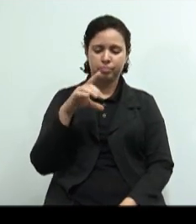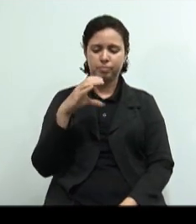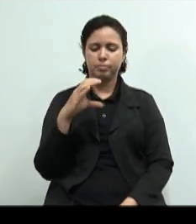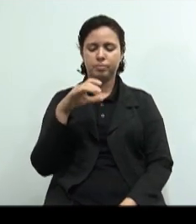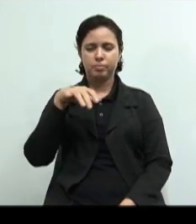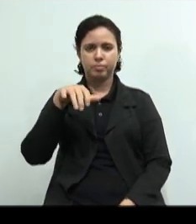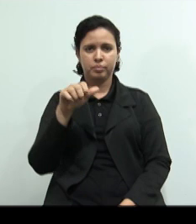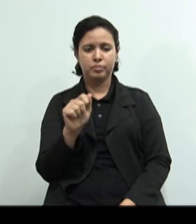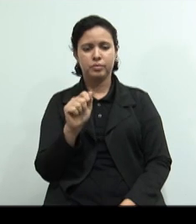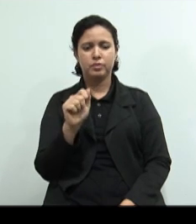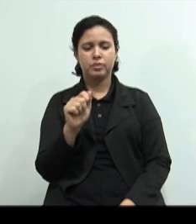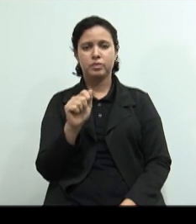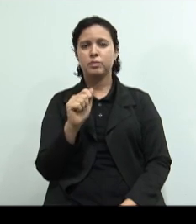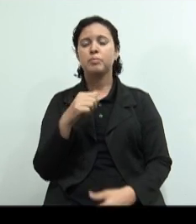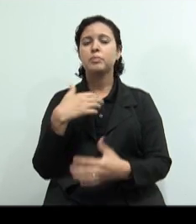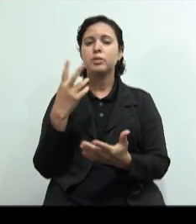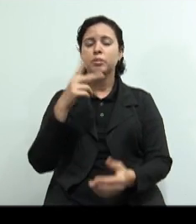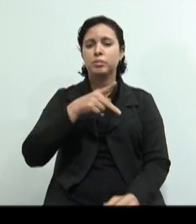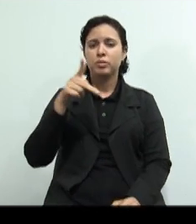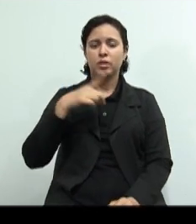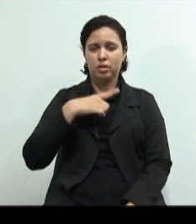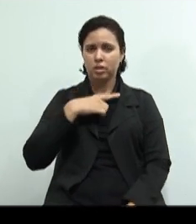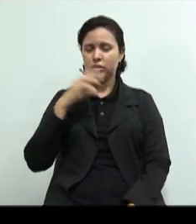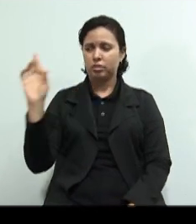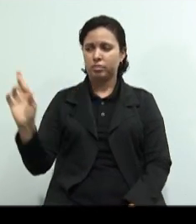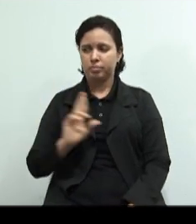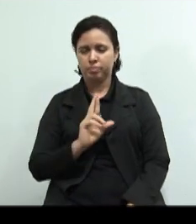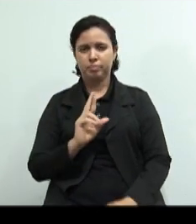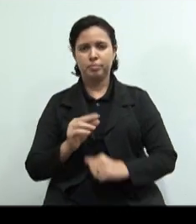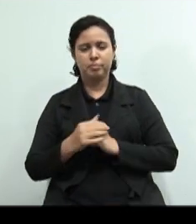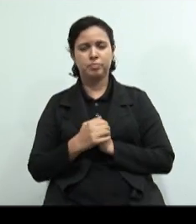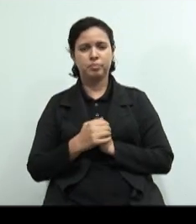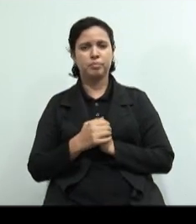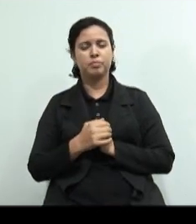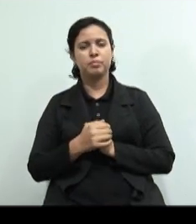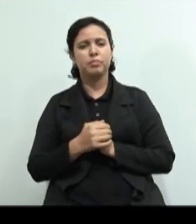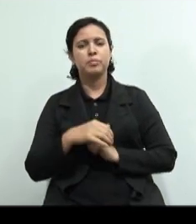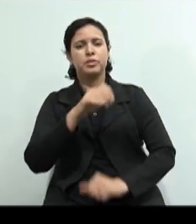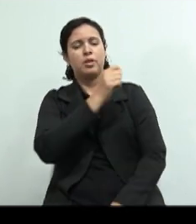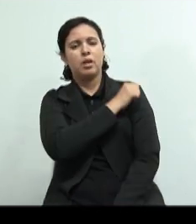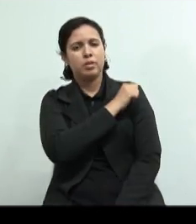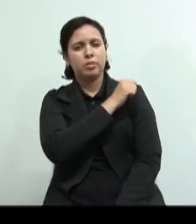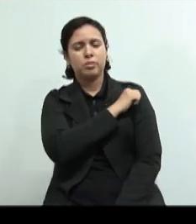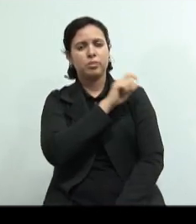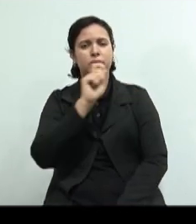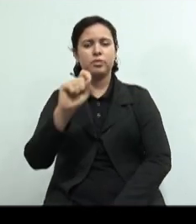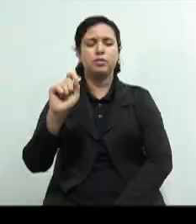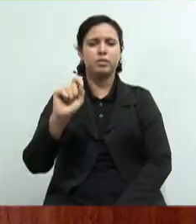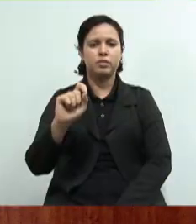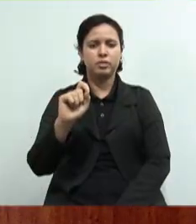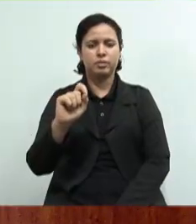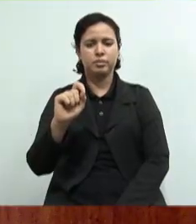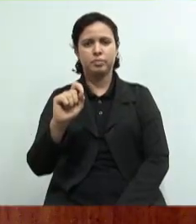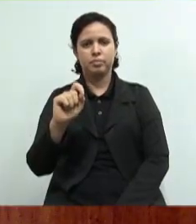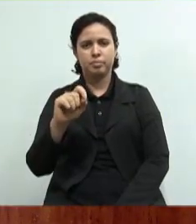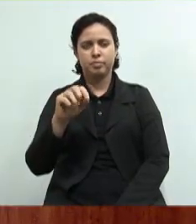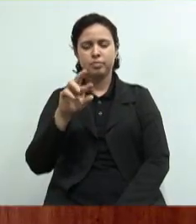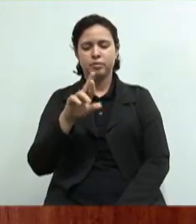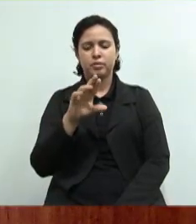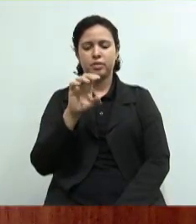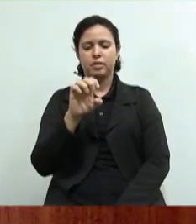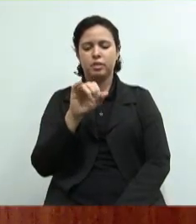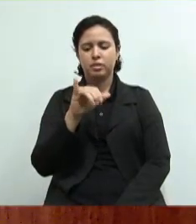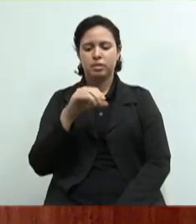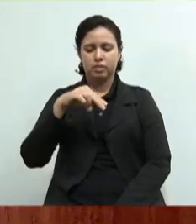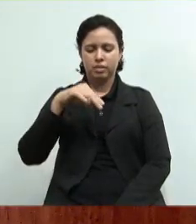aí, professor, o que, é que eles responderam? Tá. Primeiro aluno aqui que eu vou ler a resposta, ele diz que é o aluno Reinaldo da